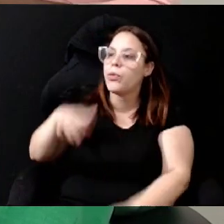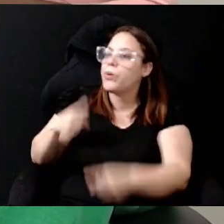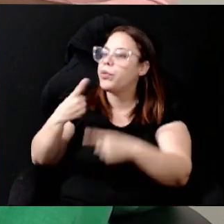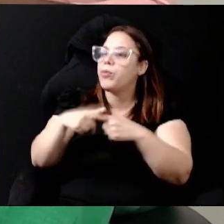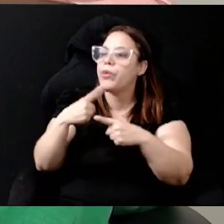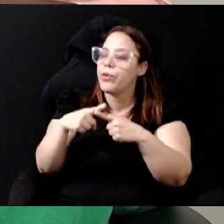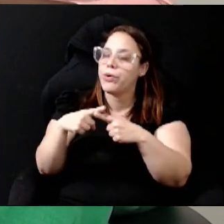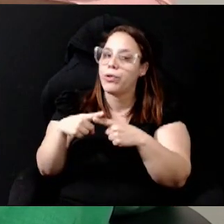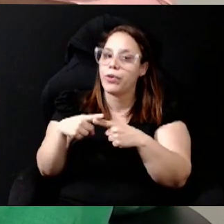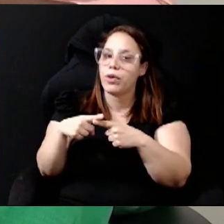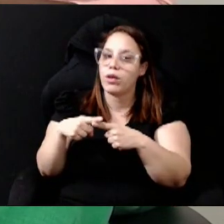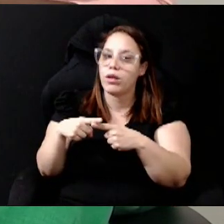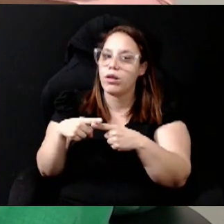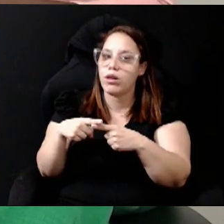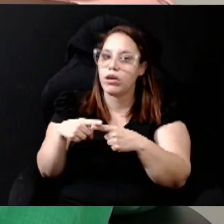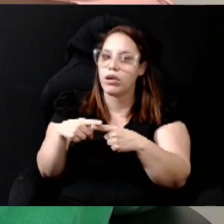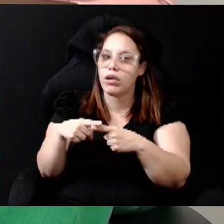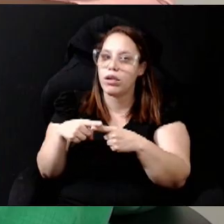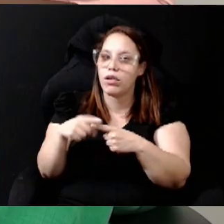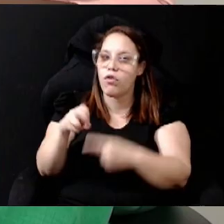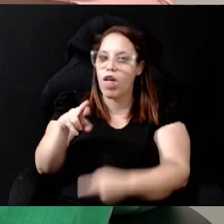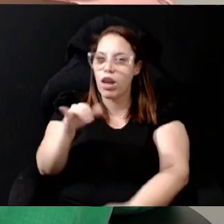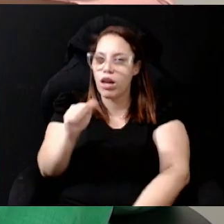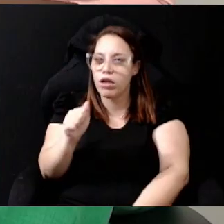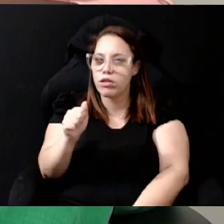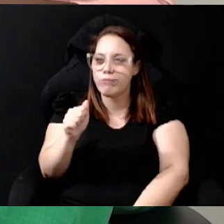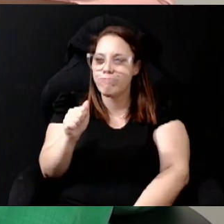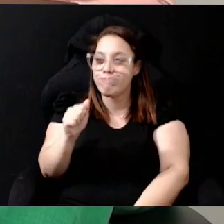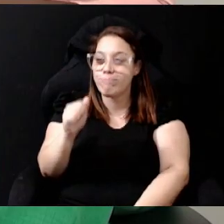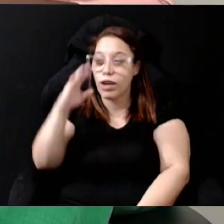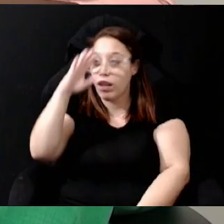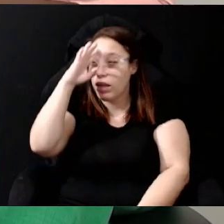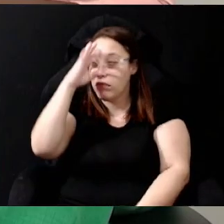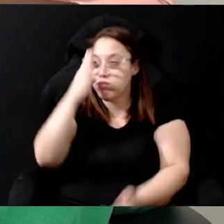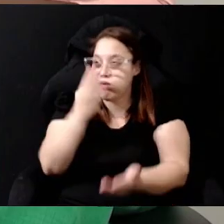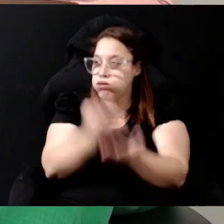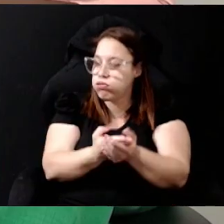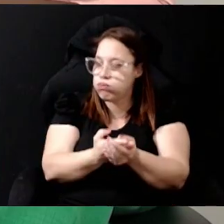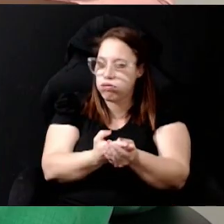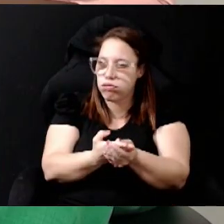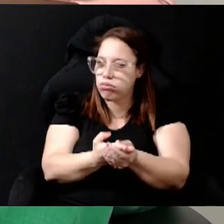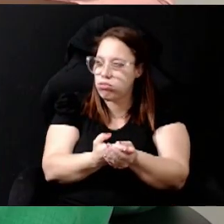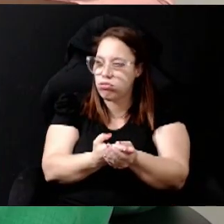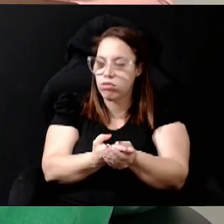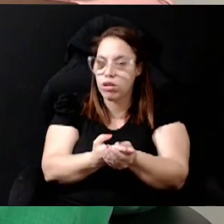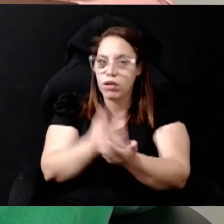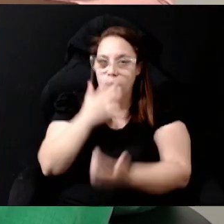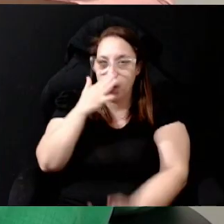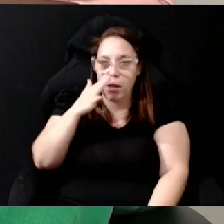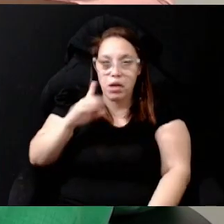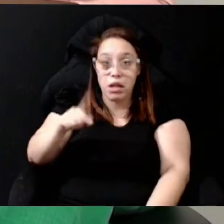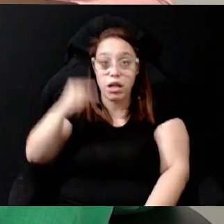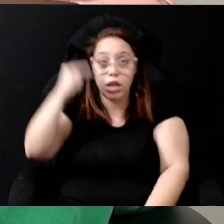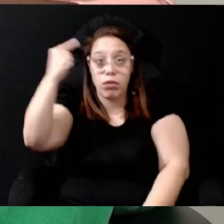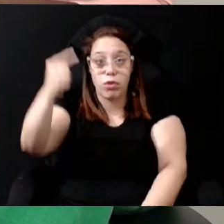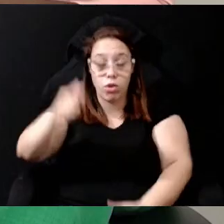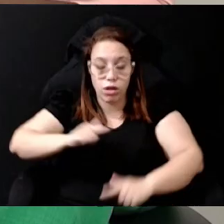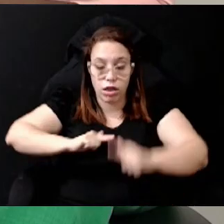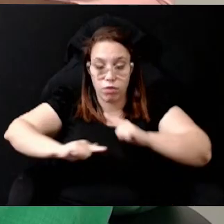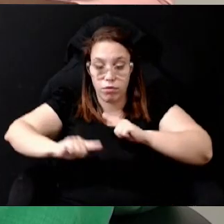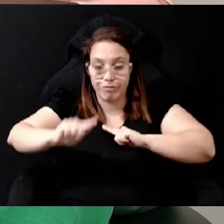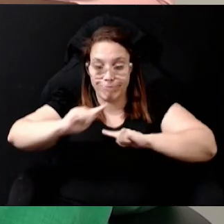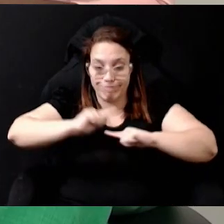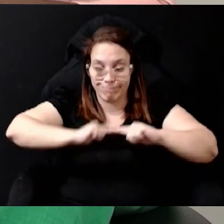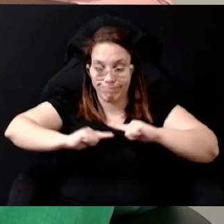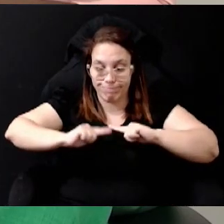sobre as crianças porque eu entendo, Valéria, que de repente as crianças, não é? Essa